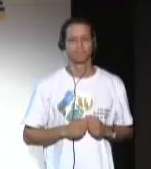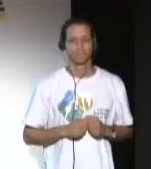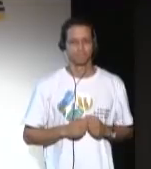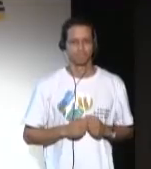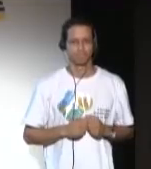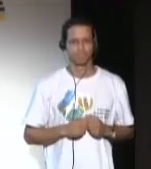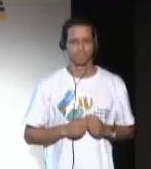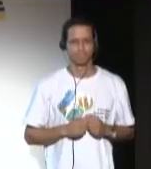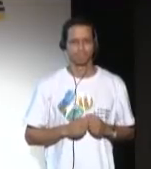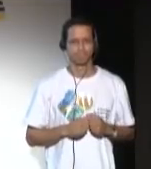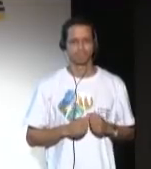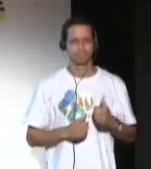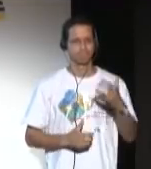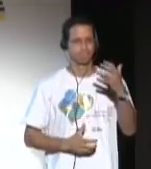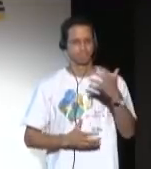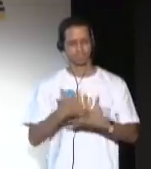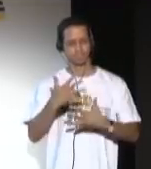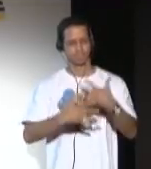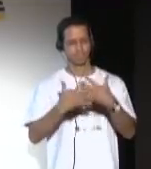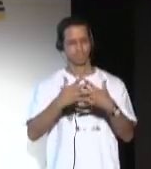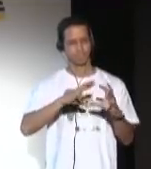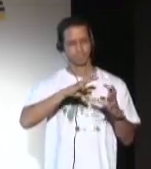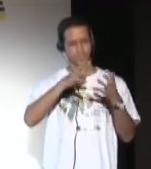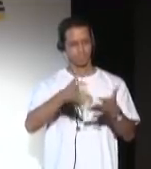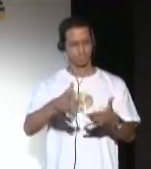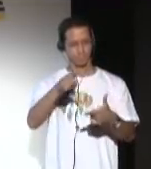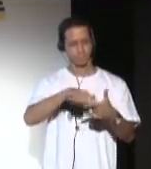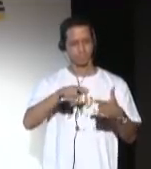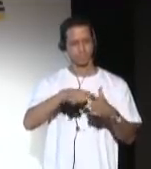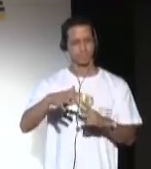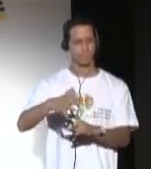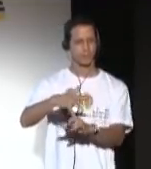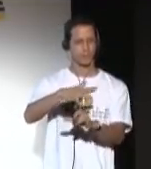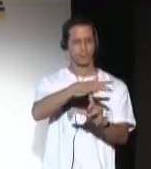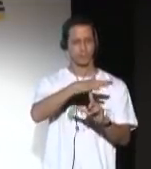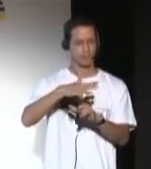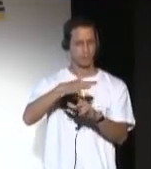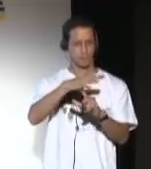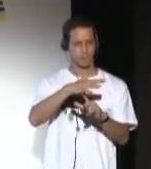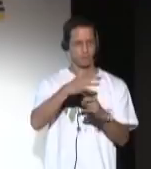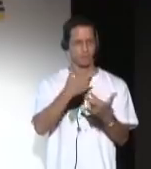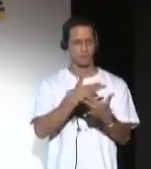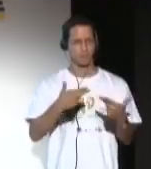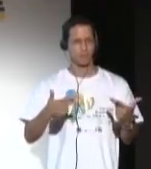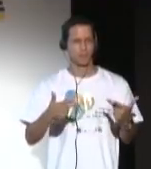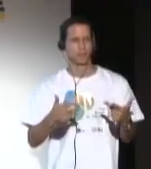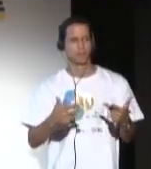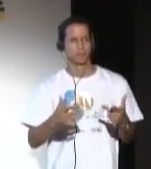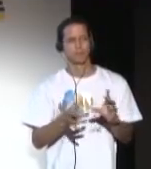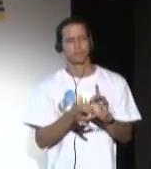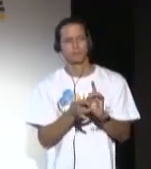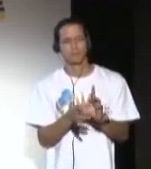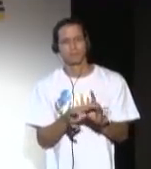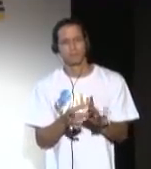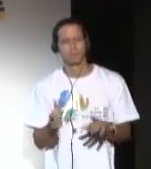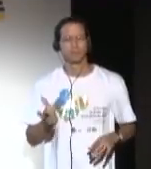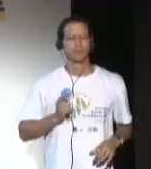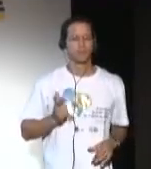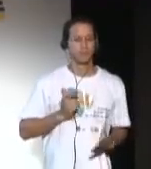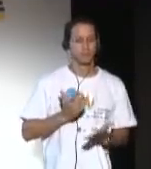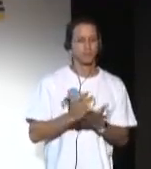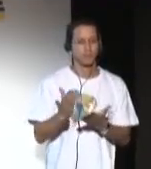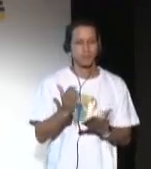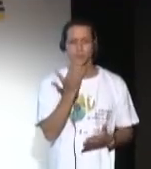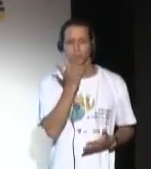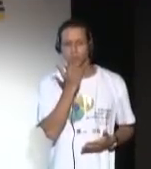Os conflitos do mundo, os problemas ambientais, a questão da disponibilidade de alimentos e de